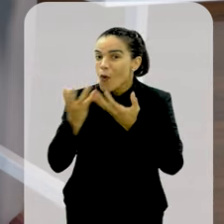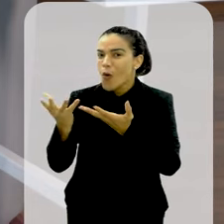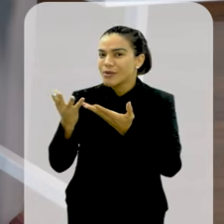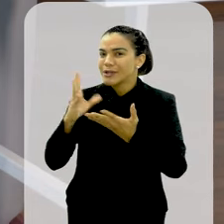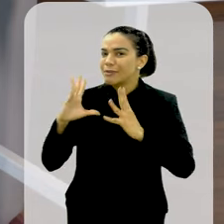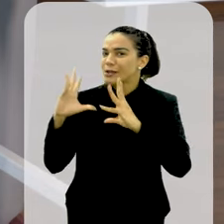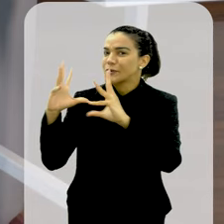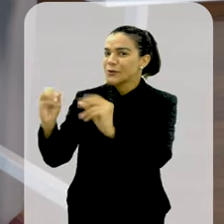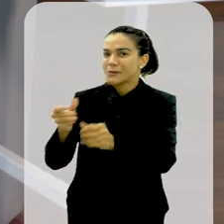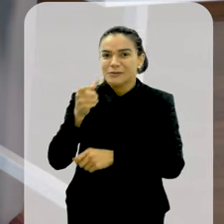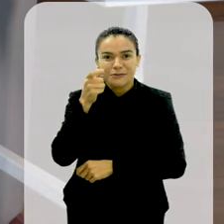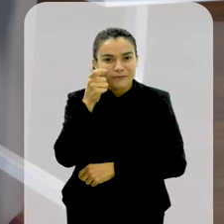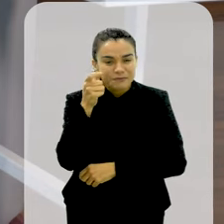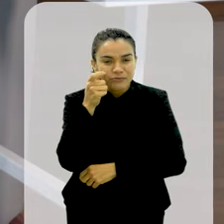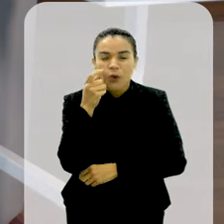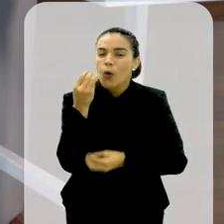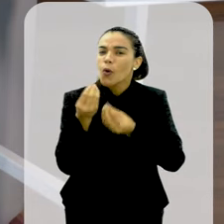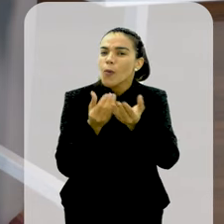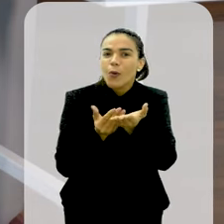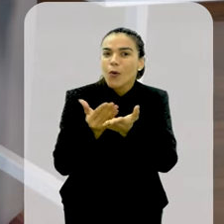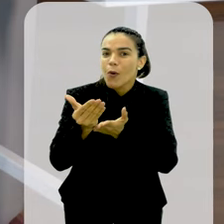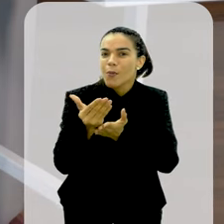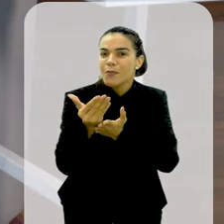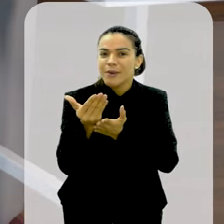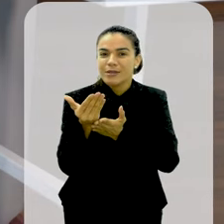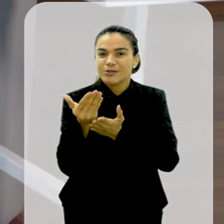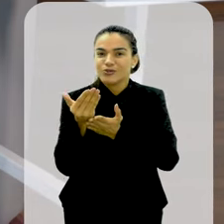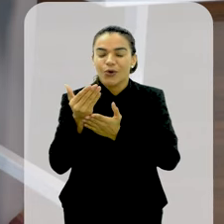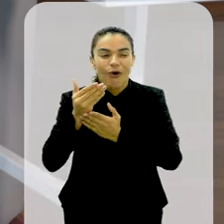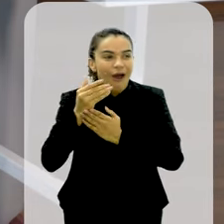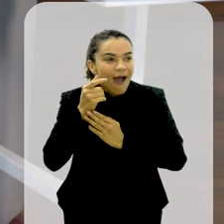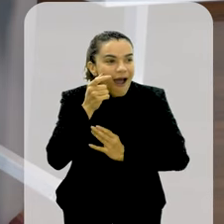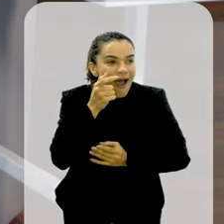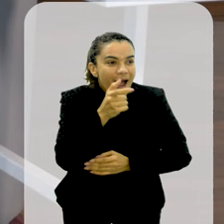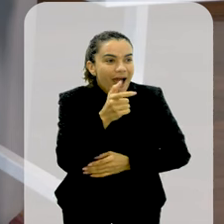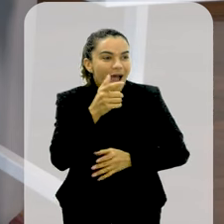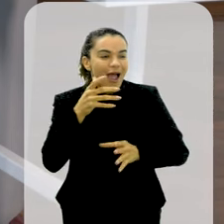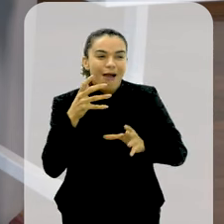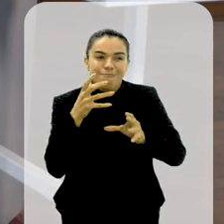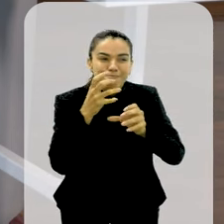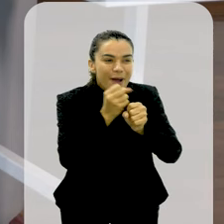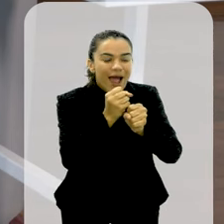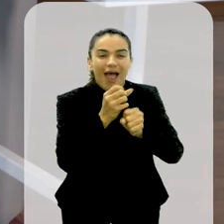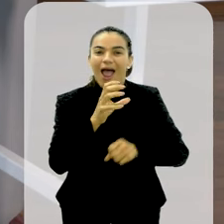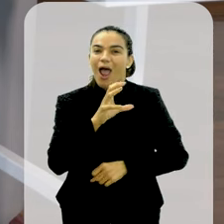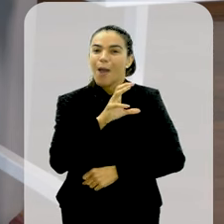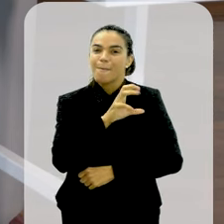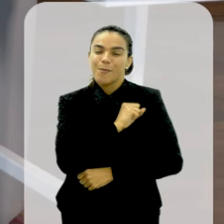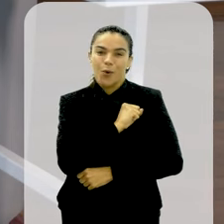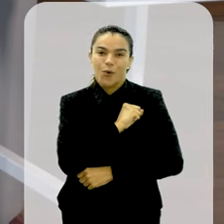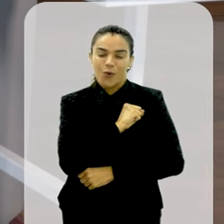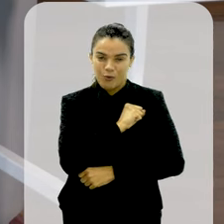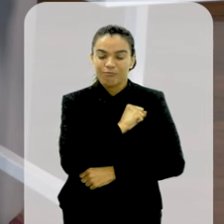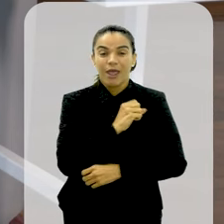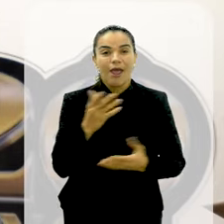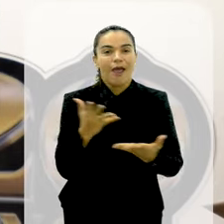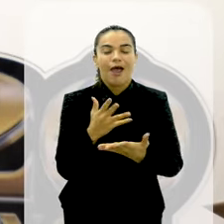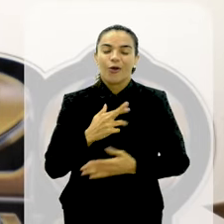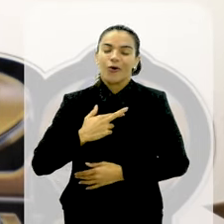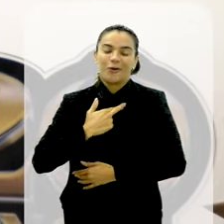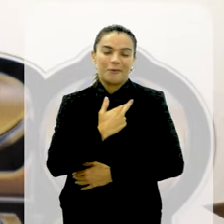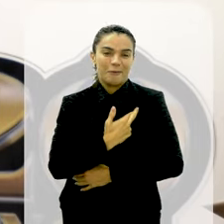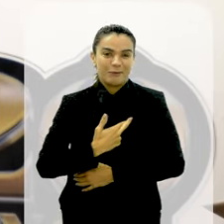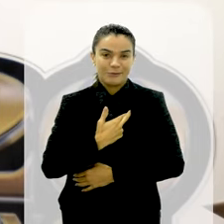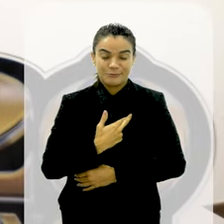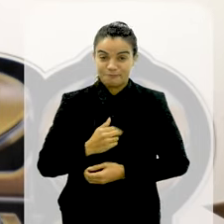nosso público como é que começou essa tua história com o carnaval, esse teu flerte que se transformou em amor e agora certamente uma grande